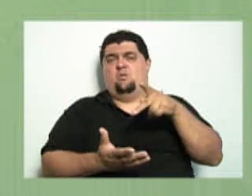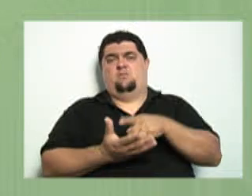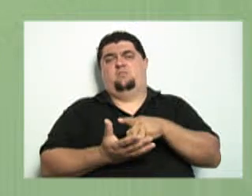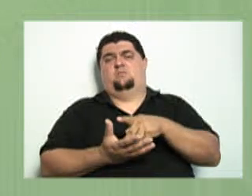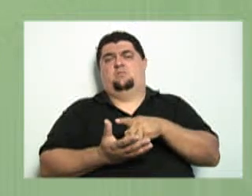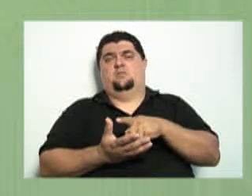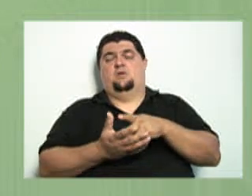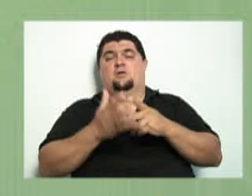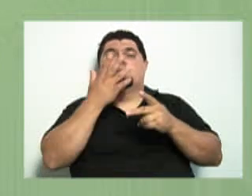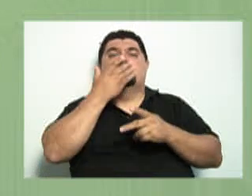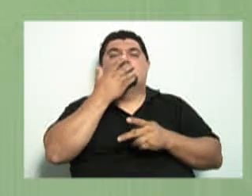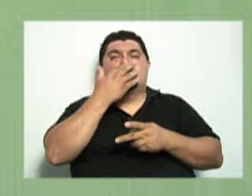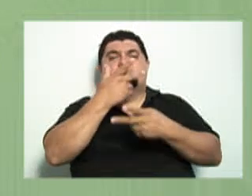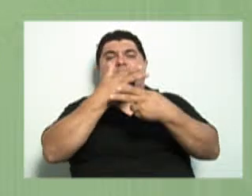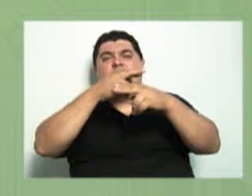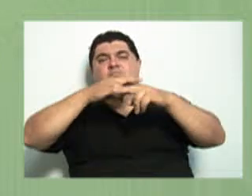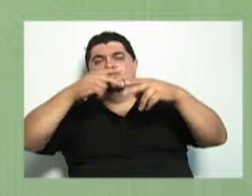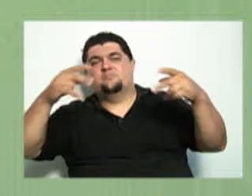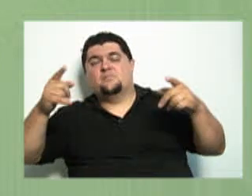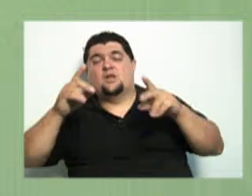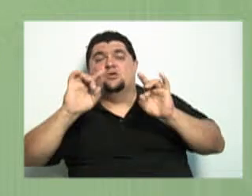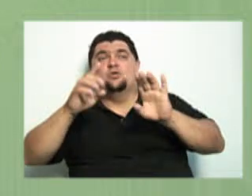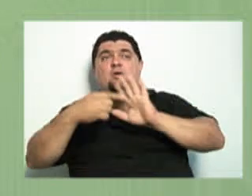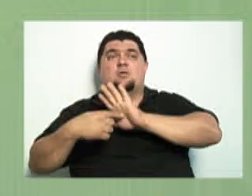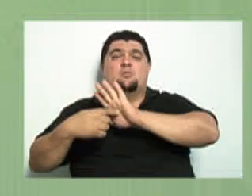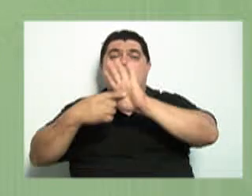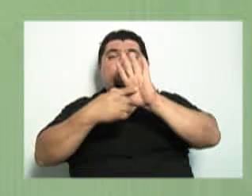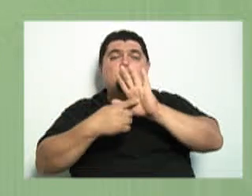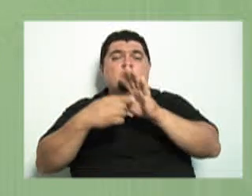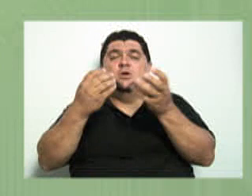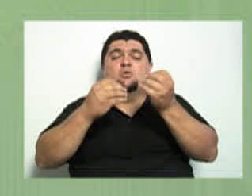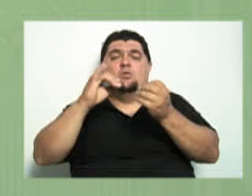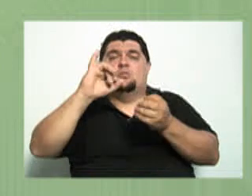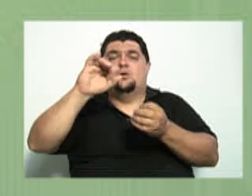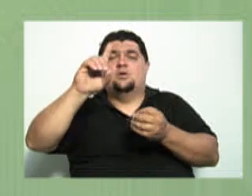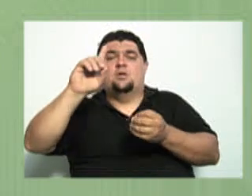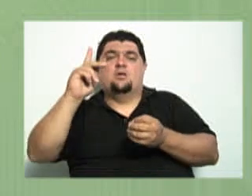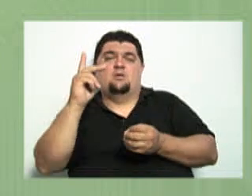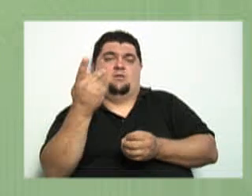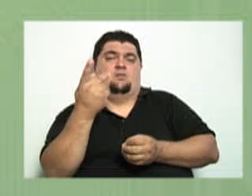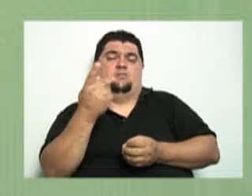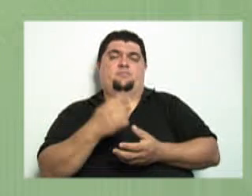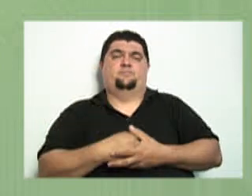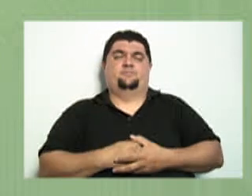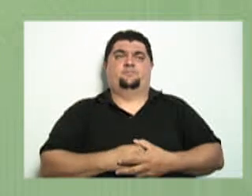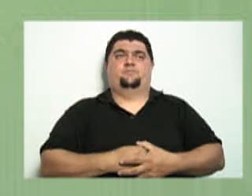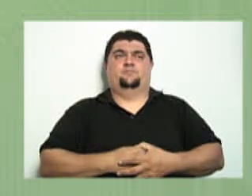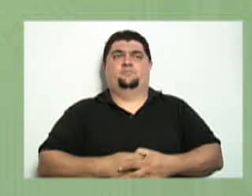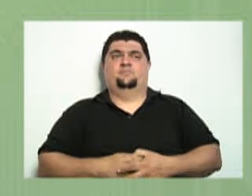de cores que é utilizado para demonstrar o IDH nos mapas.